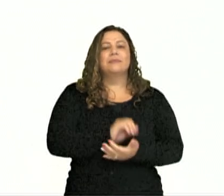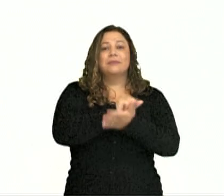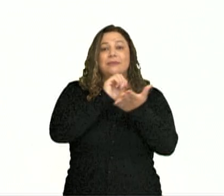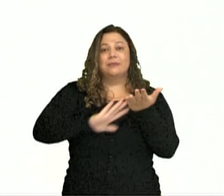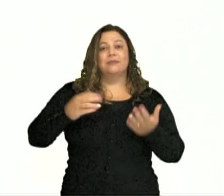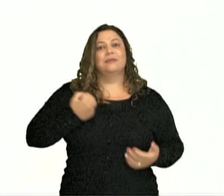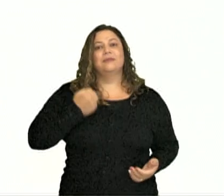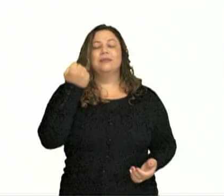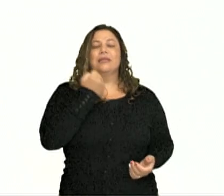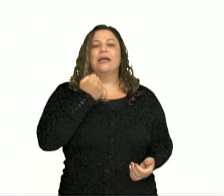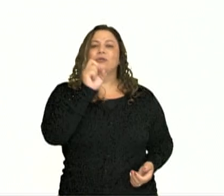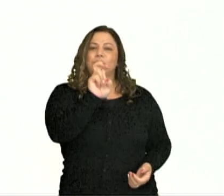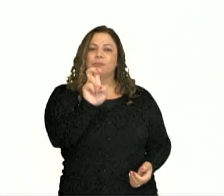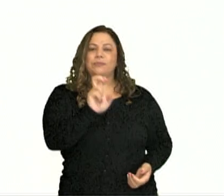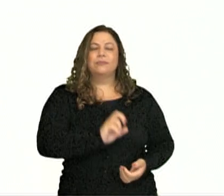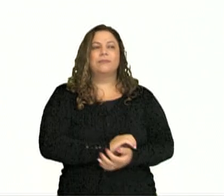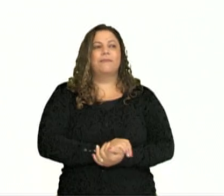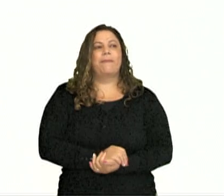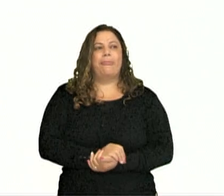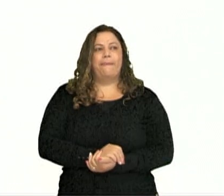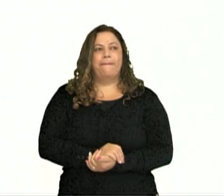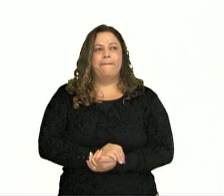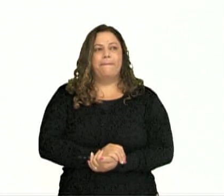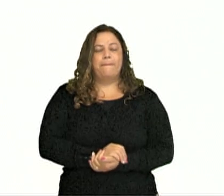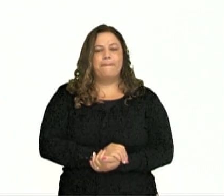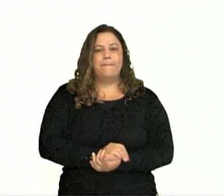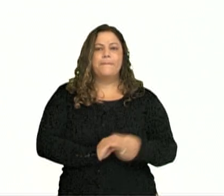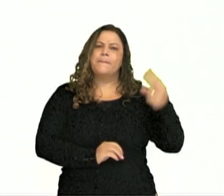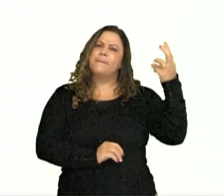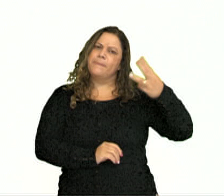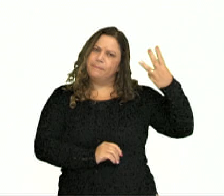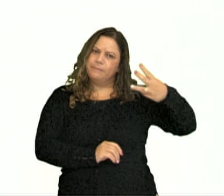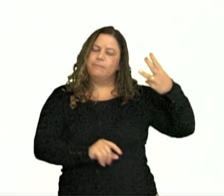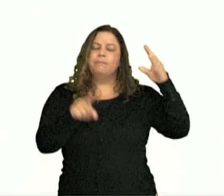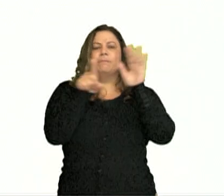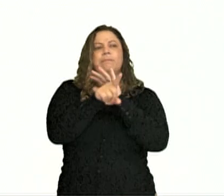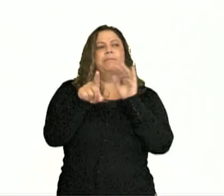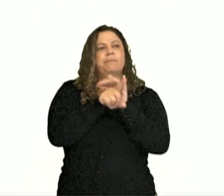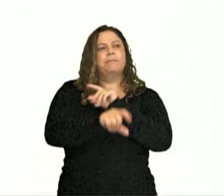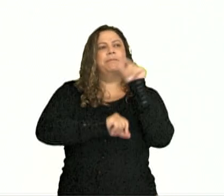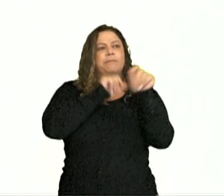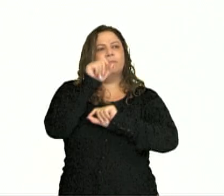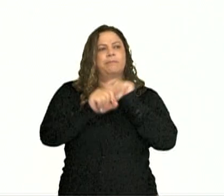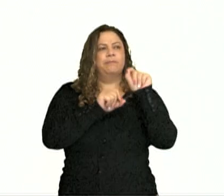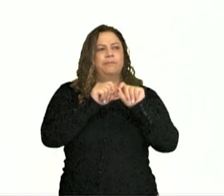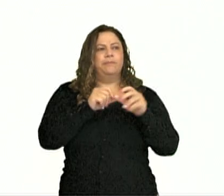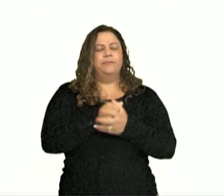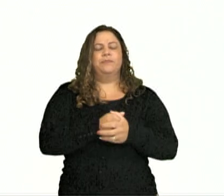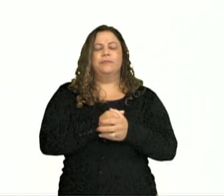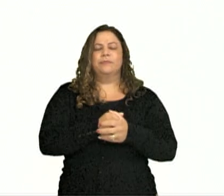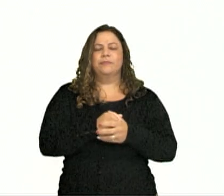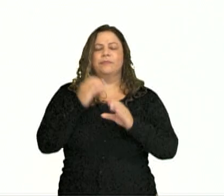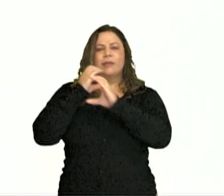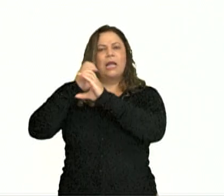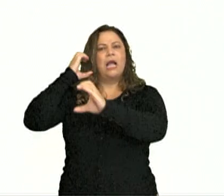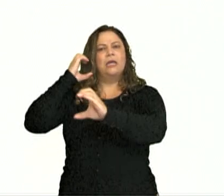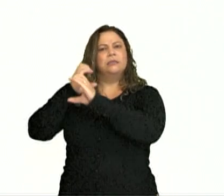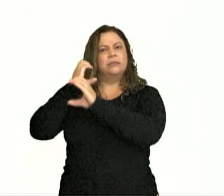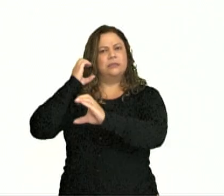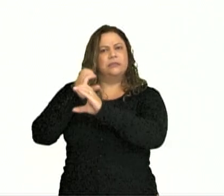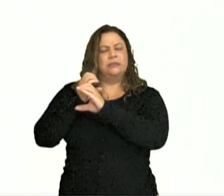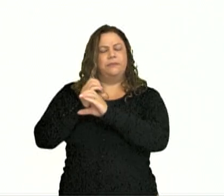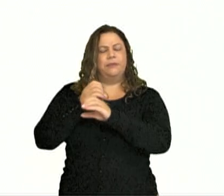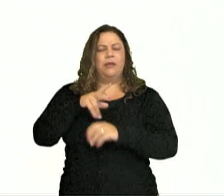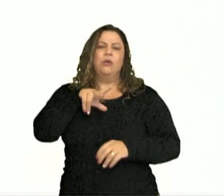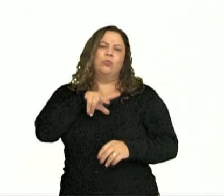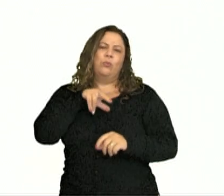Atividade 5. 3 grandes questões sobre a privatização do saneamento. A aprovação do novo